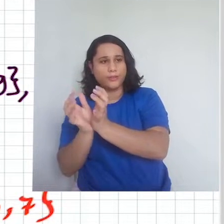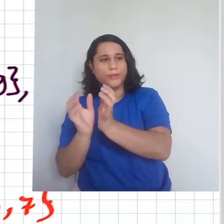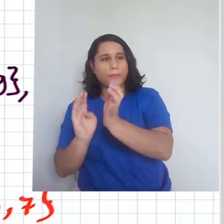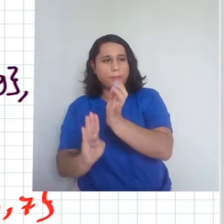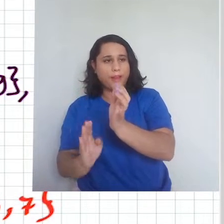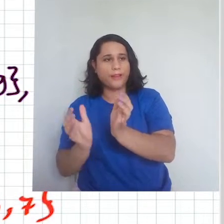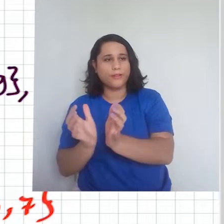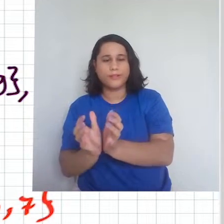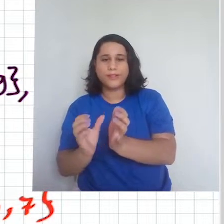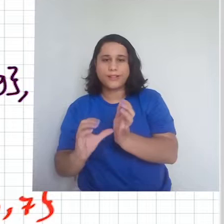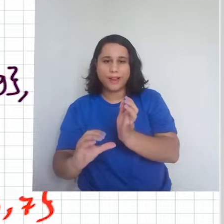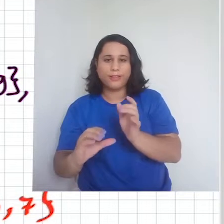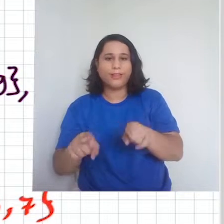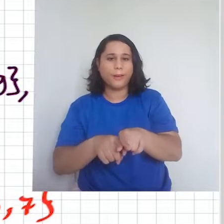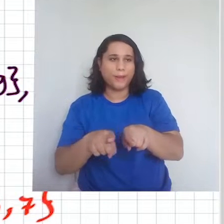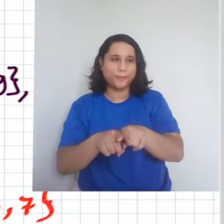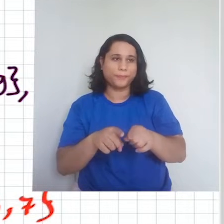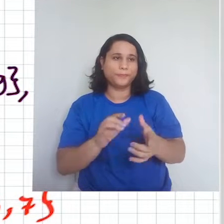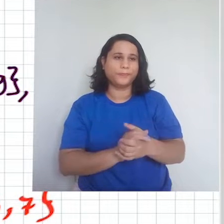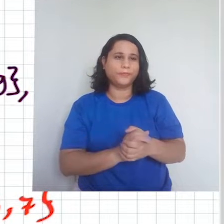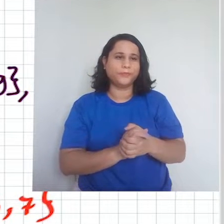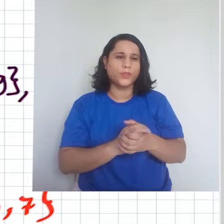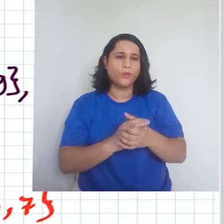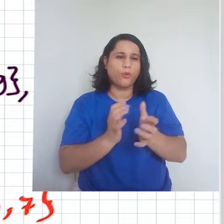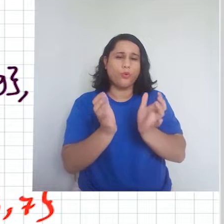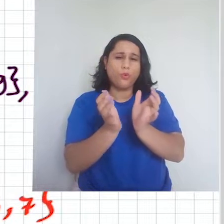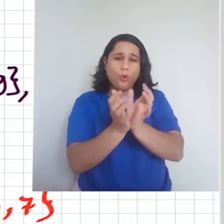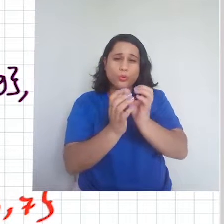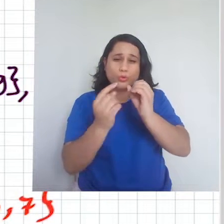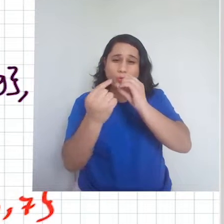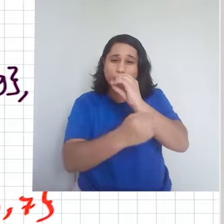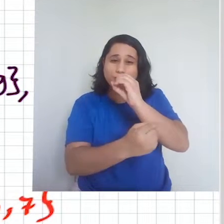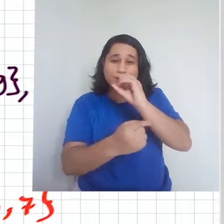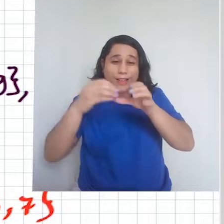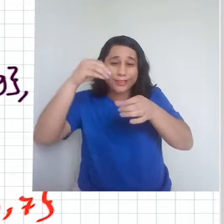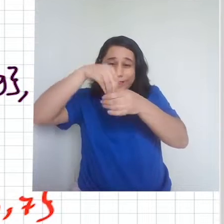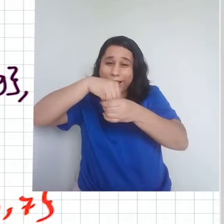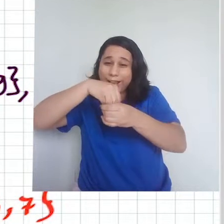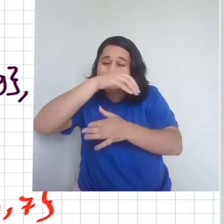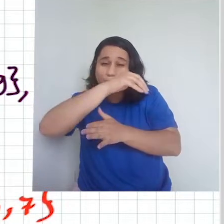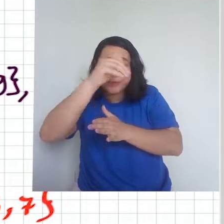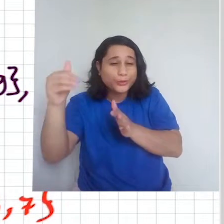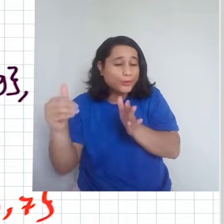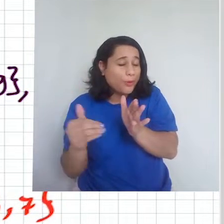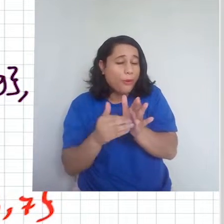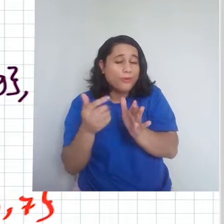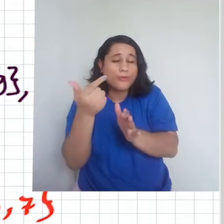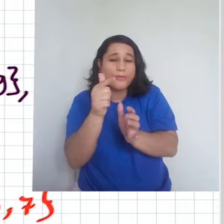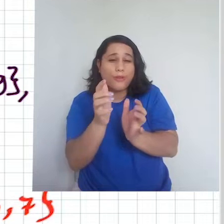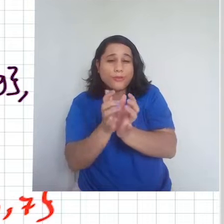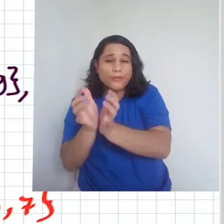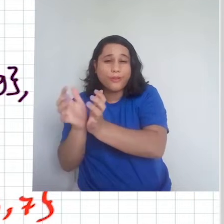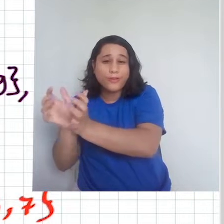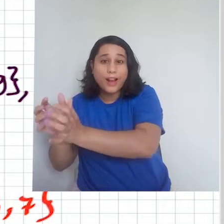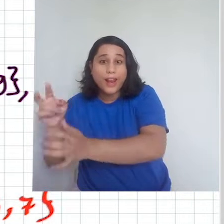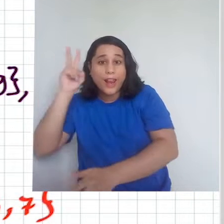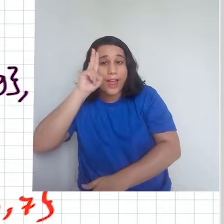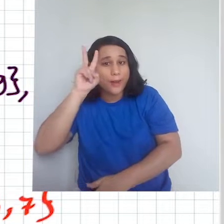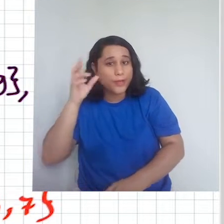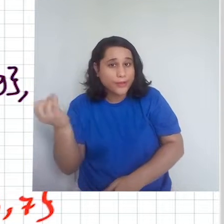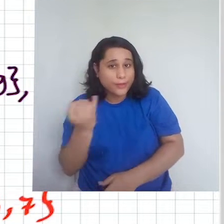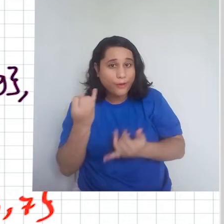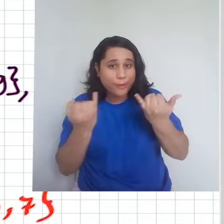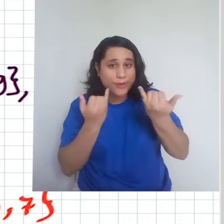Ou seja, o conjunto vazio ele está dentro de todos os conjuntos. Lembre-se disso, tá